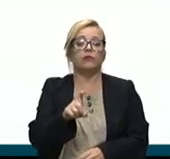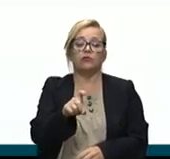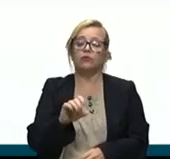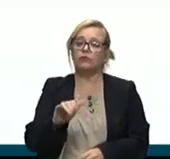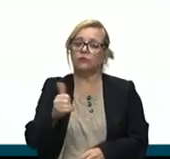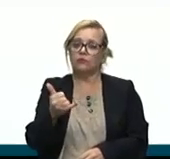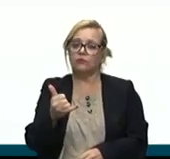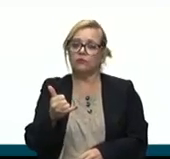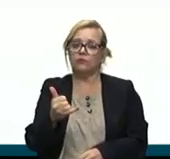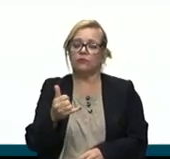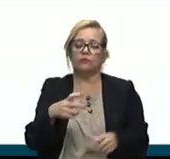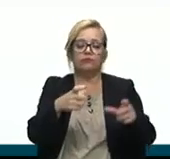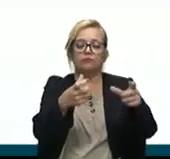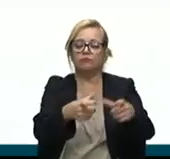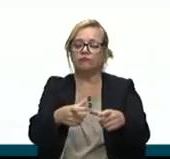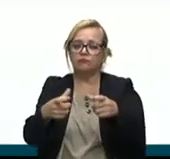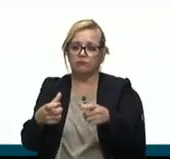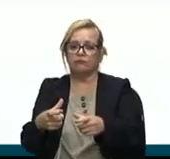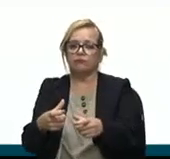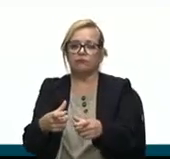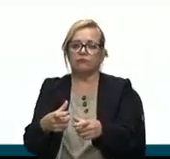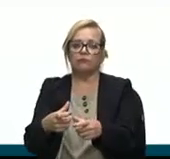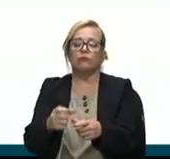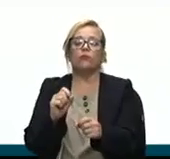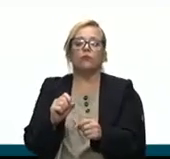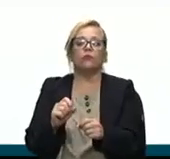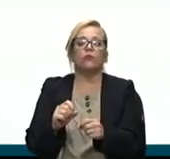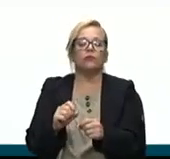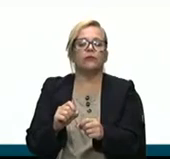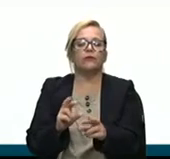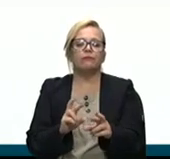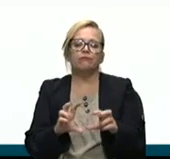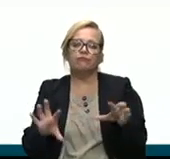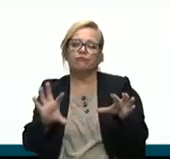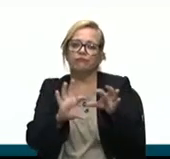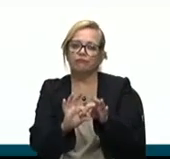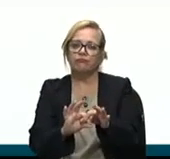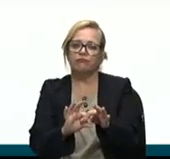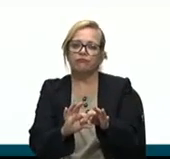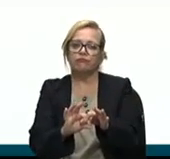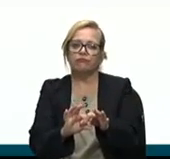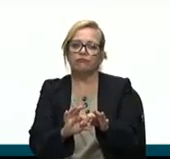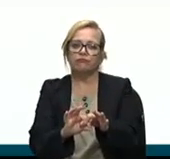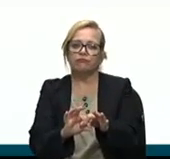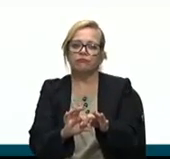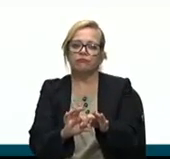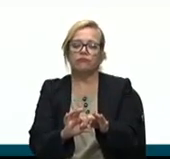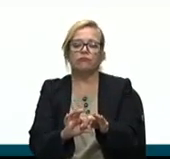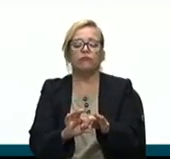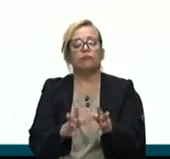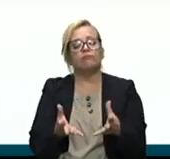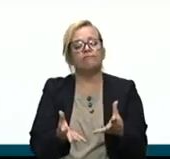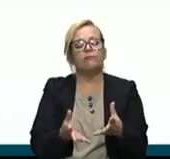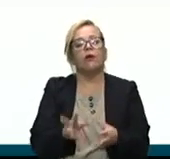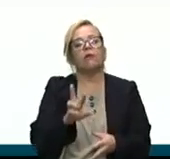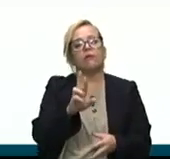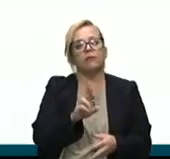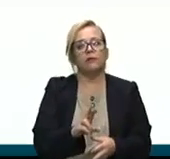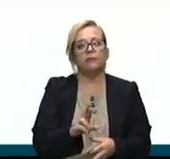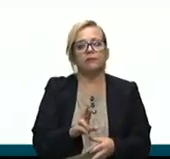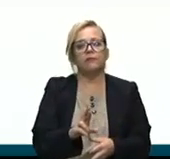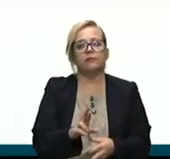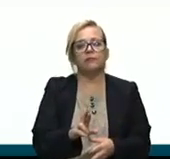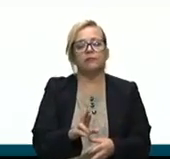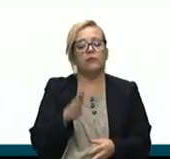y e classifique as variáveis quanto à correlação. Bom, então falou em coeficiente de correlação é o R.